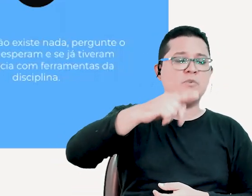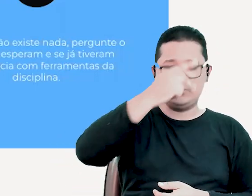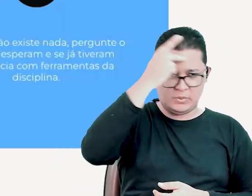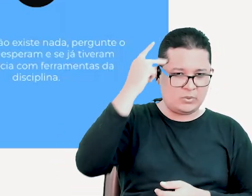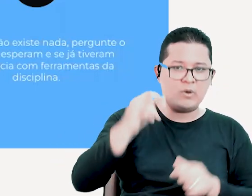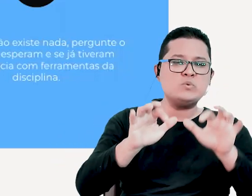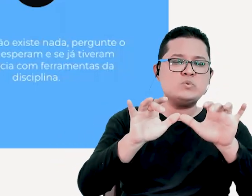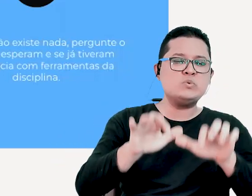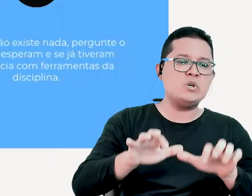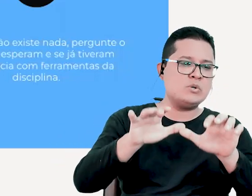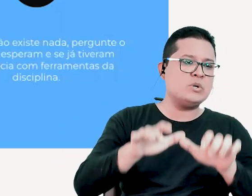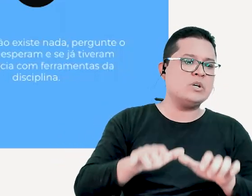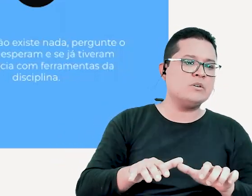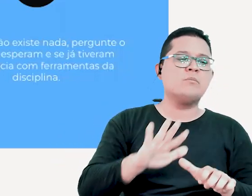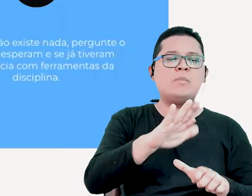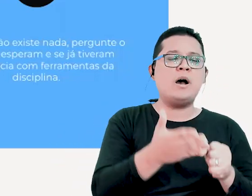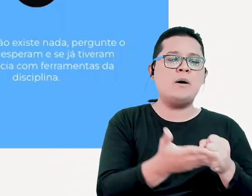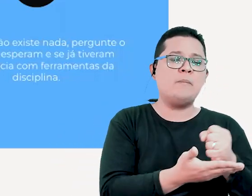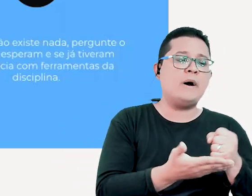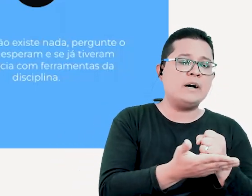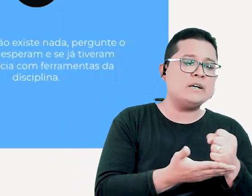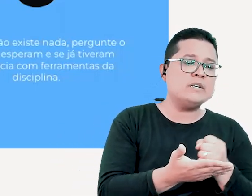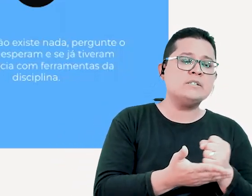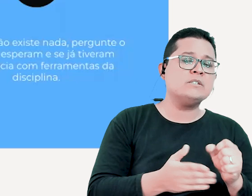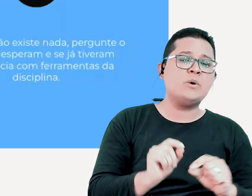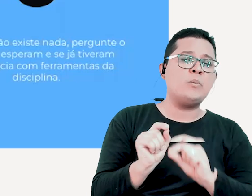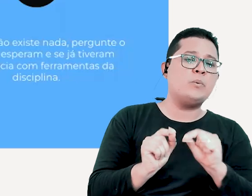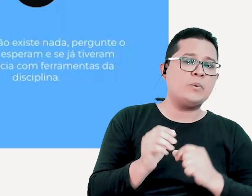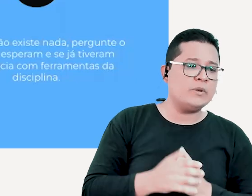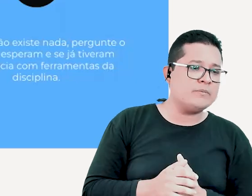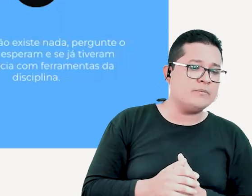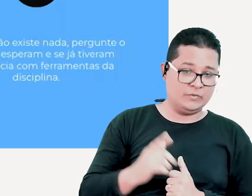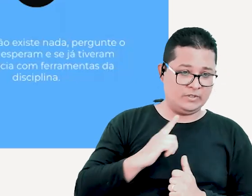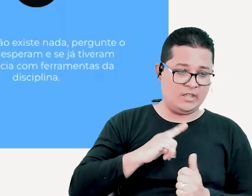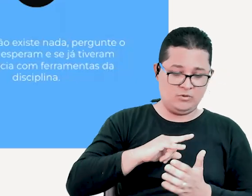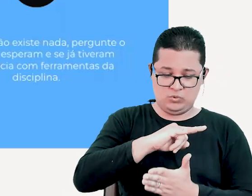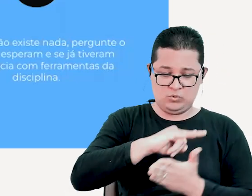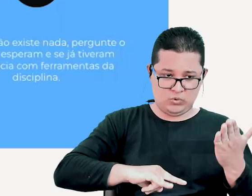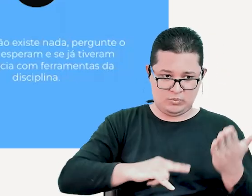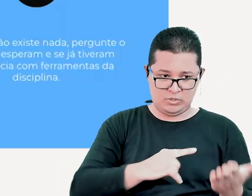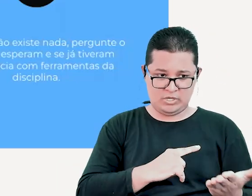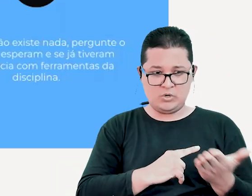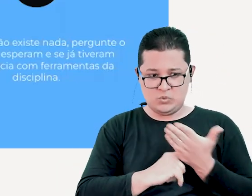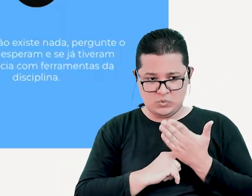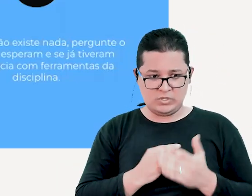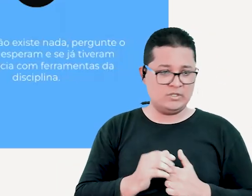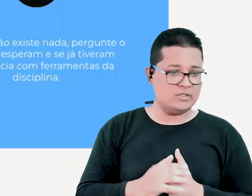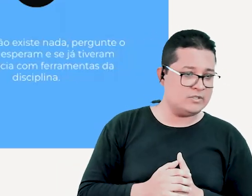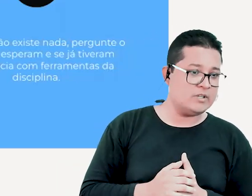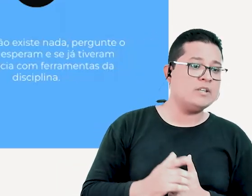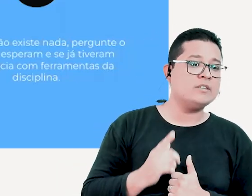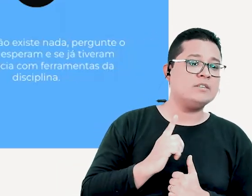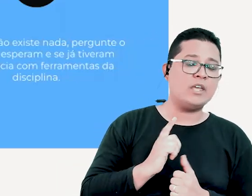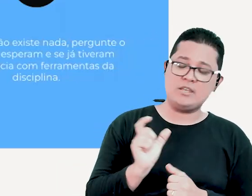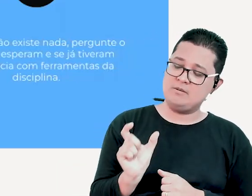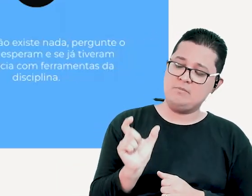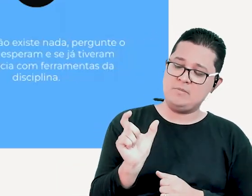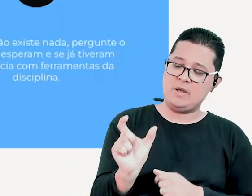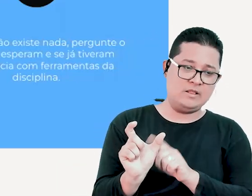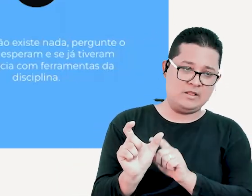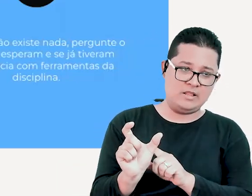elas se baseiam. Elas têm algum documento de direcionamento, elas têm algumas palavras que são controladas, o